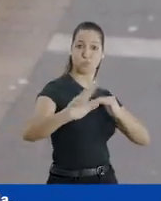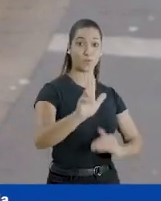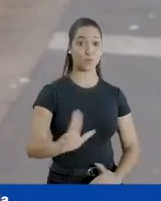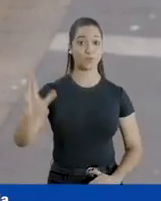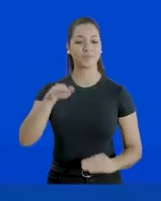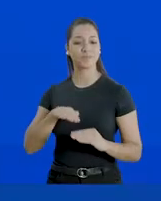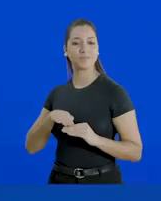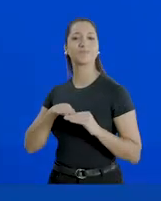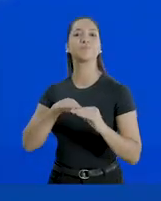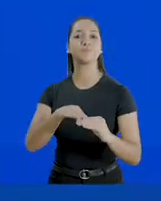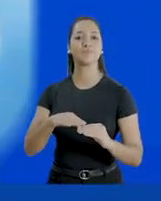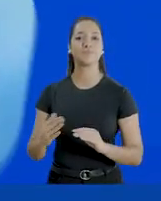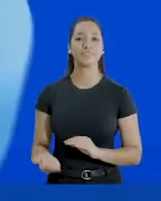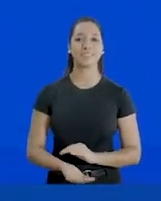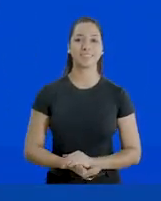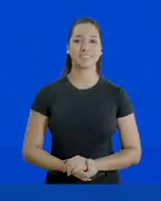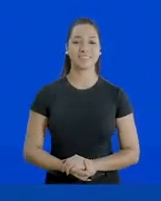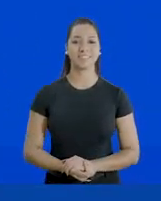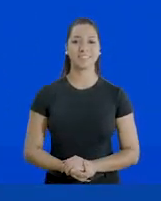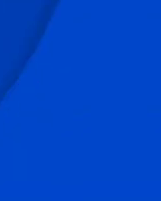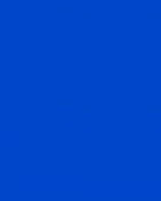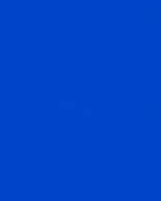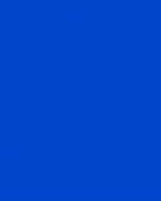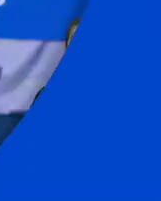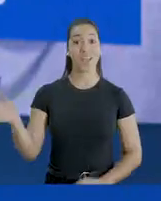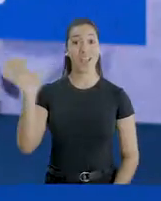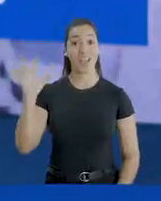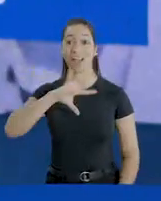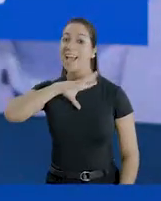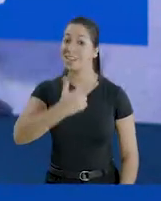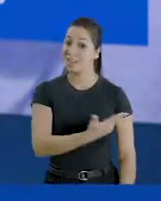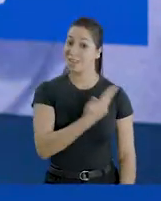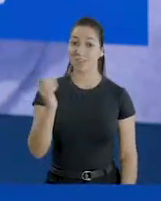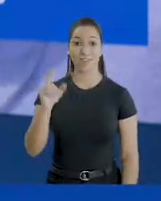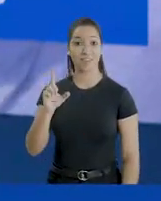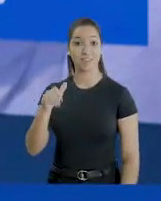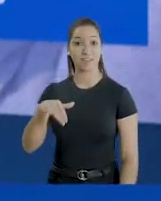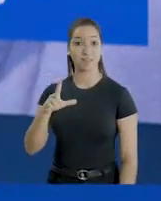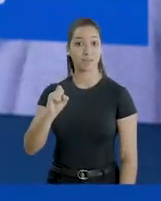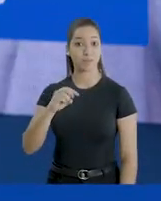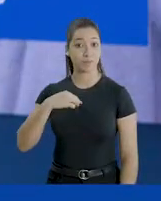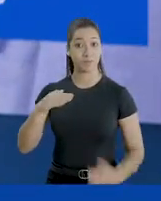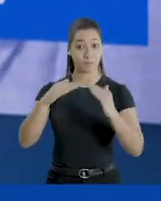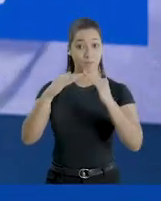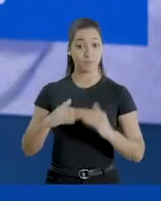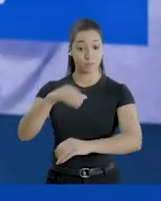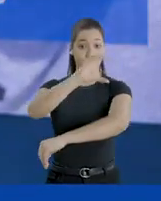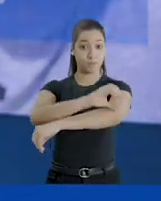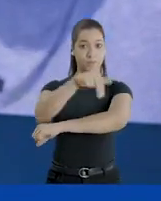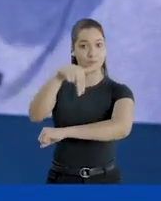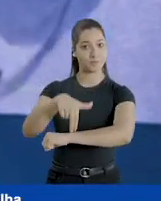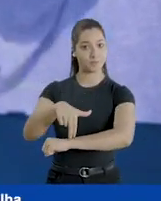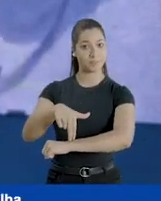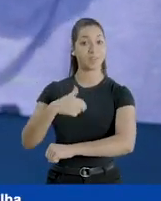de Uberlândia. Papo Reto 11. Olá, Odelmo, meu nome é Ademilson, sou morador aqui do bairro